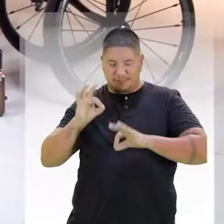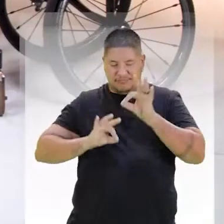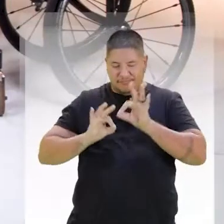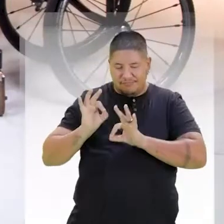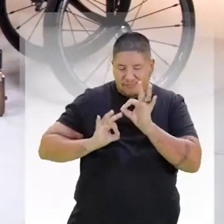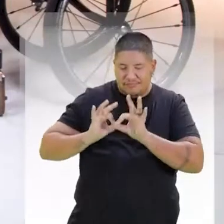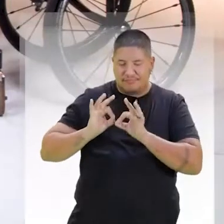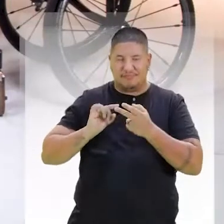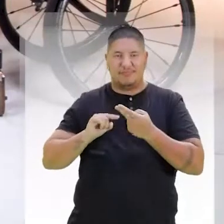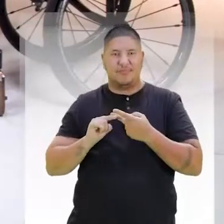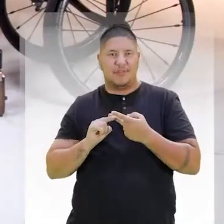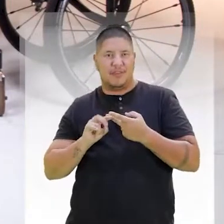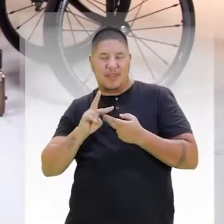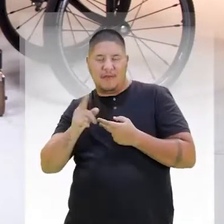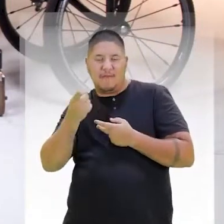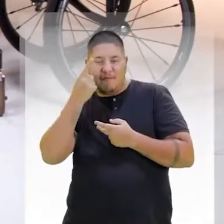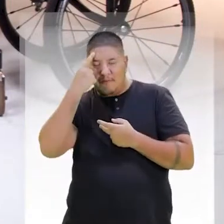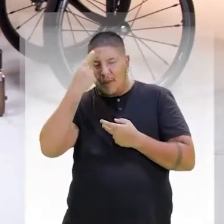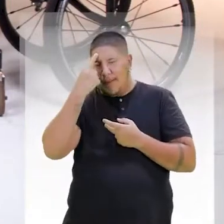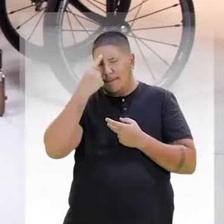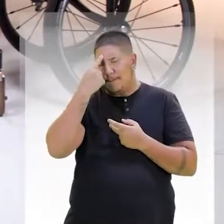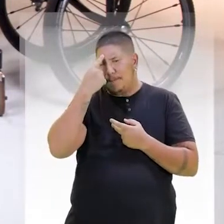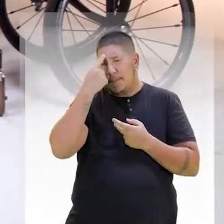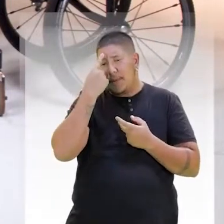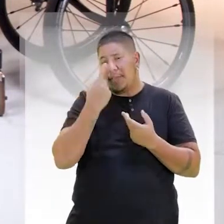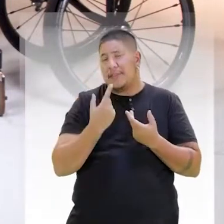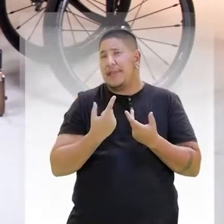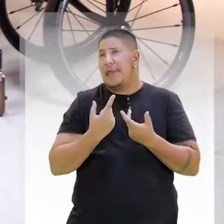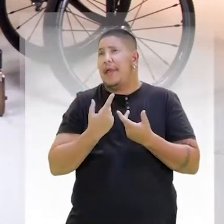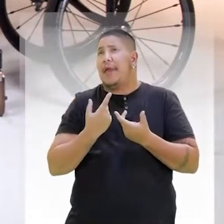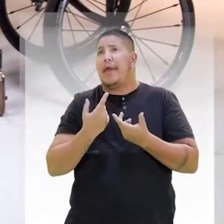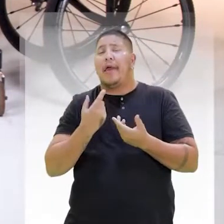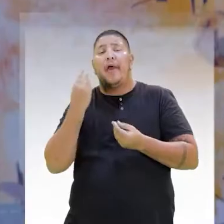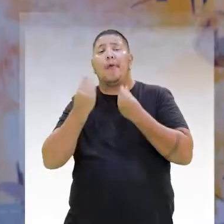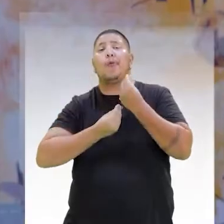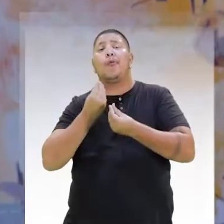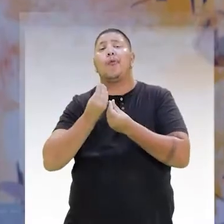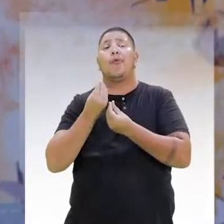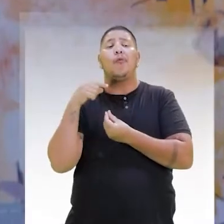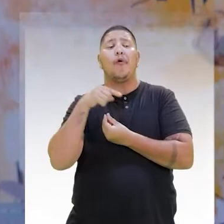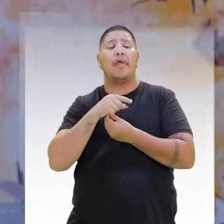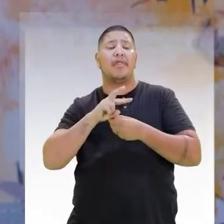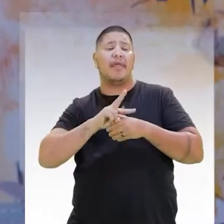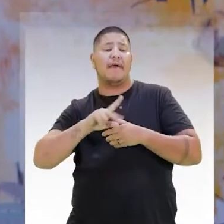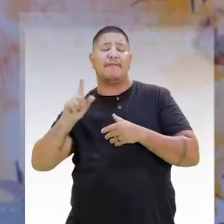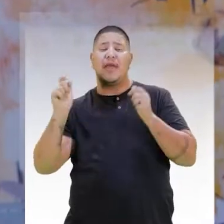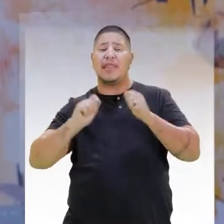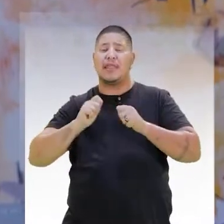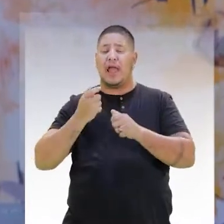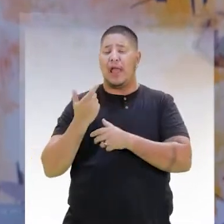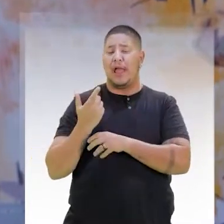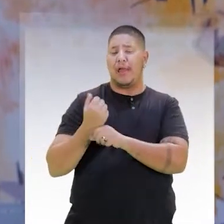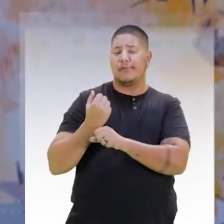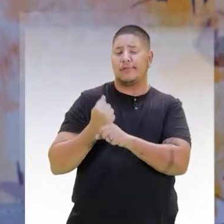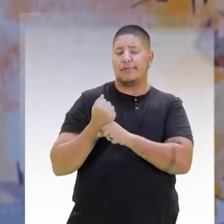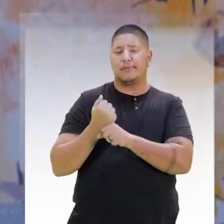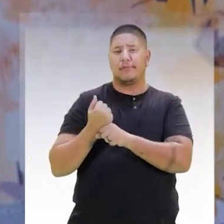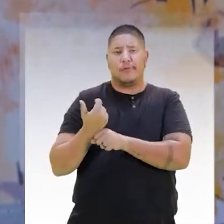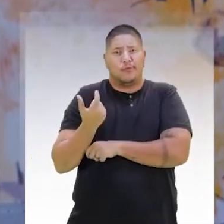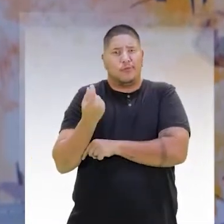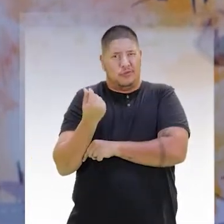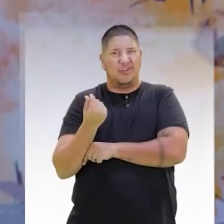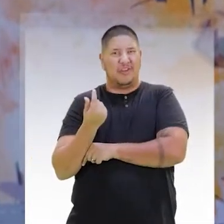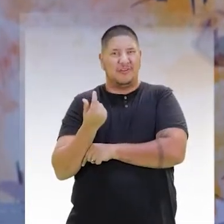planejando, quando vamos pensar quanto esse planejamento vai custar aos cofres,